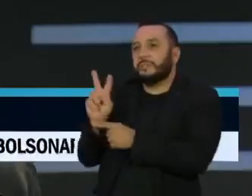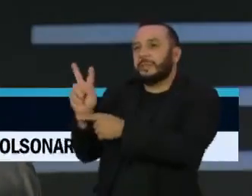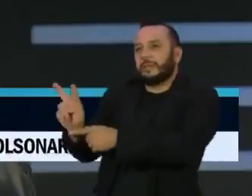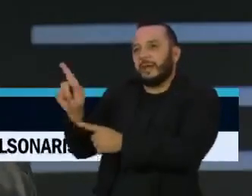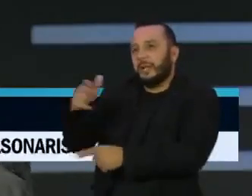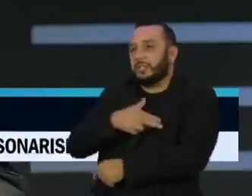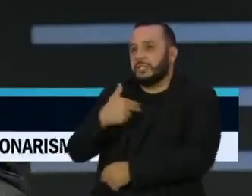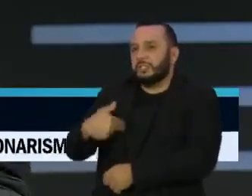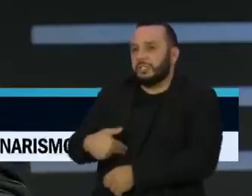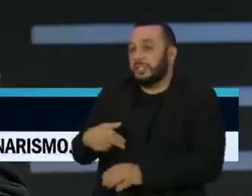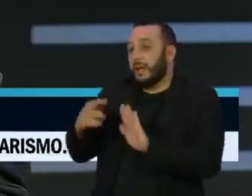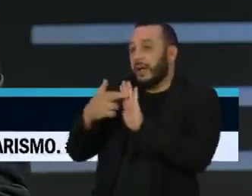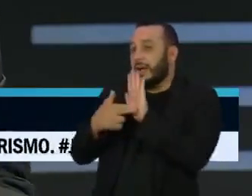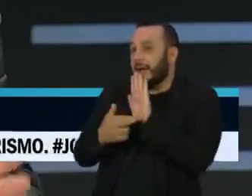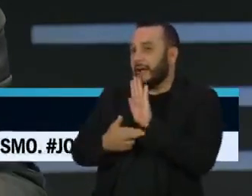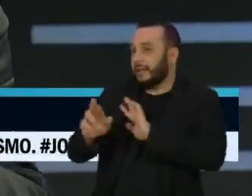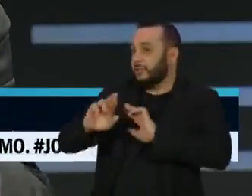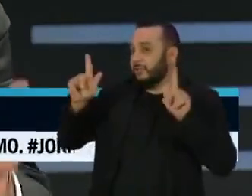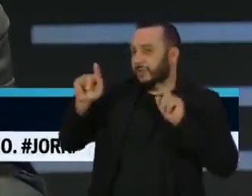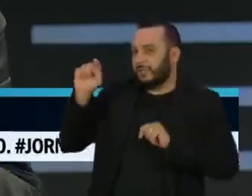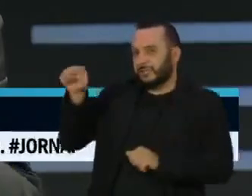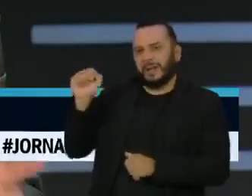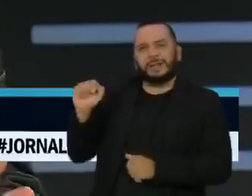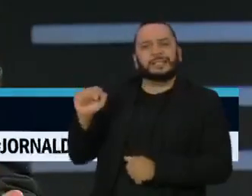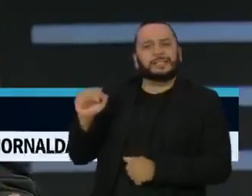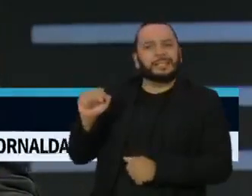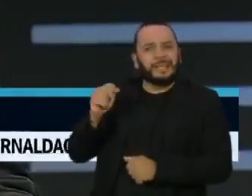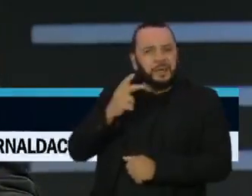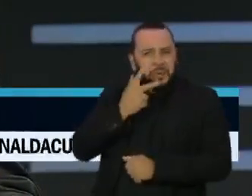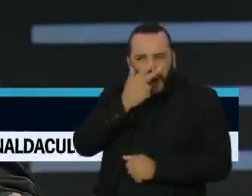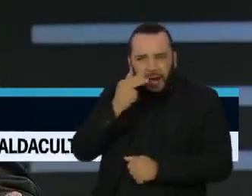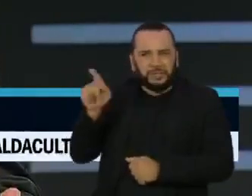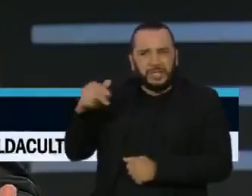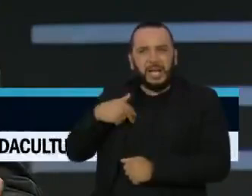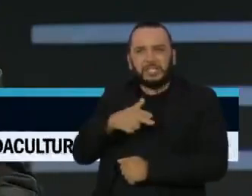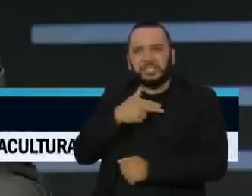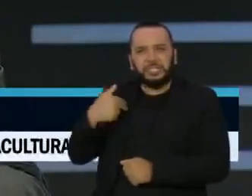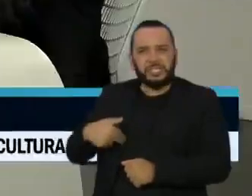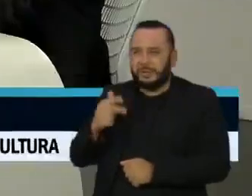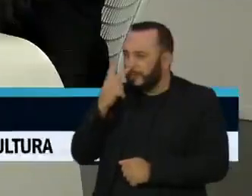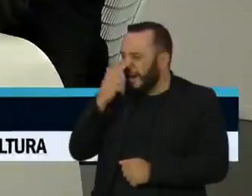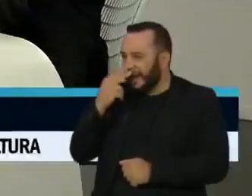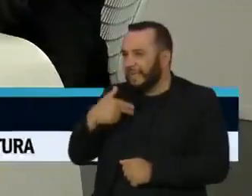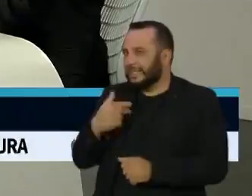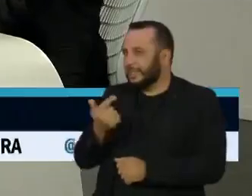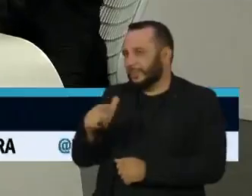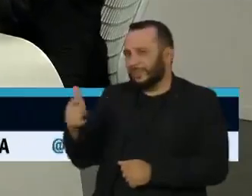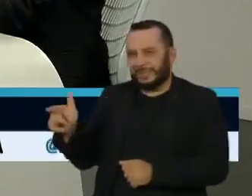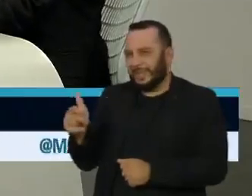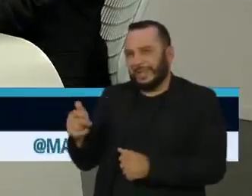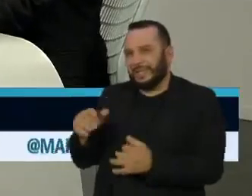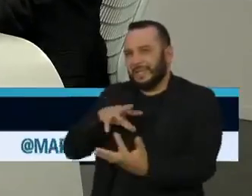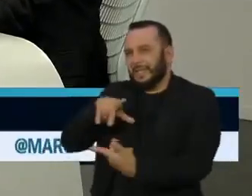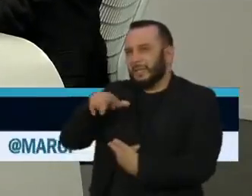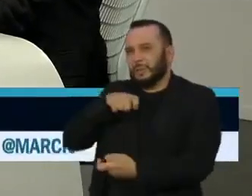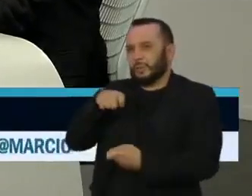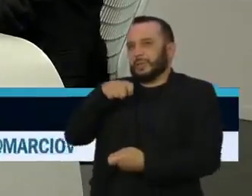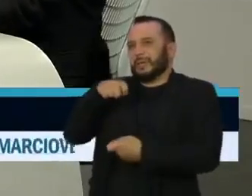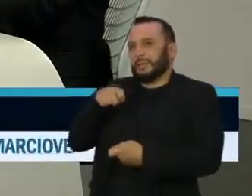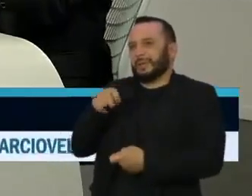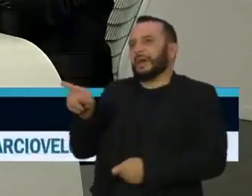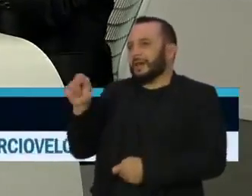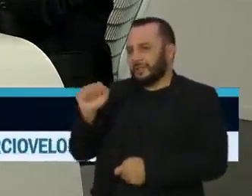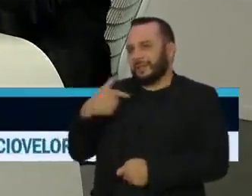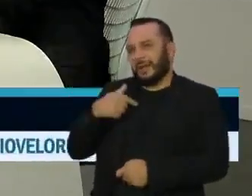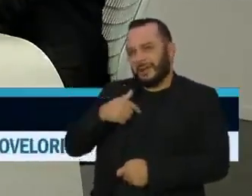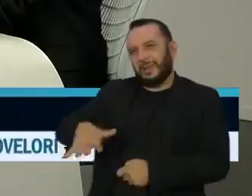pessoas não sabem muda muito tempo se desconfia que existe uma uma situação de insustentabilidade Nucci é caro e creditício